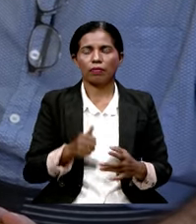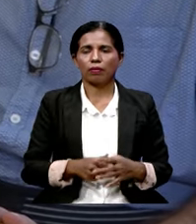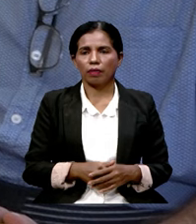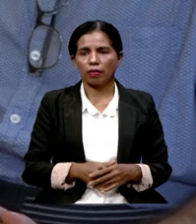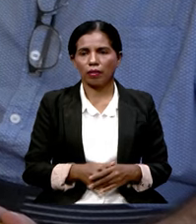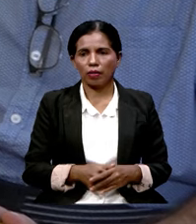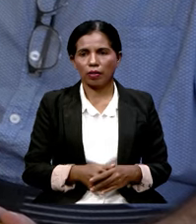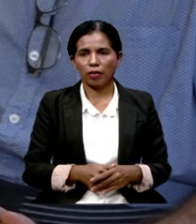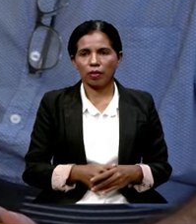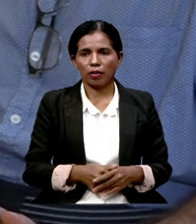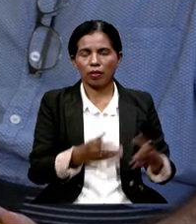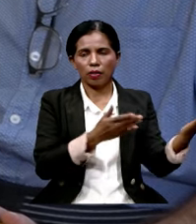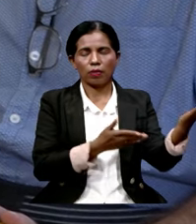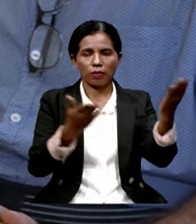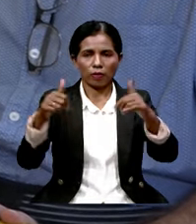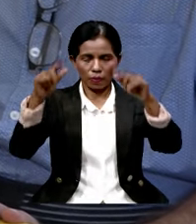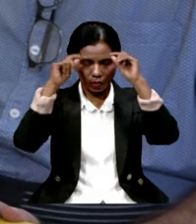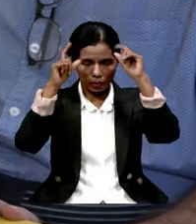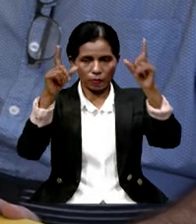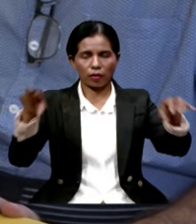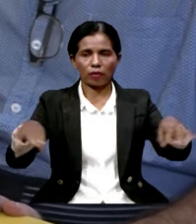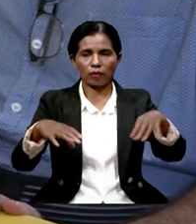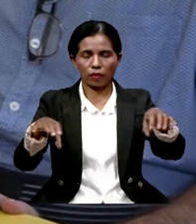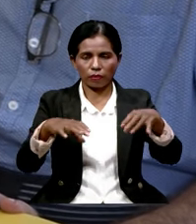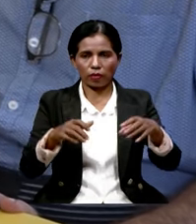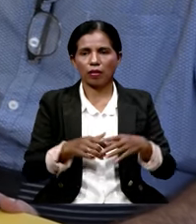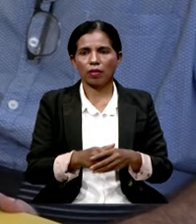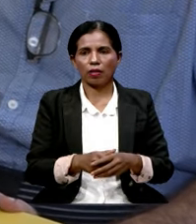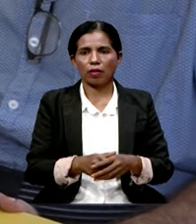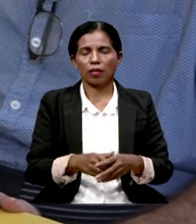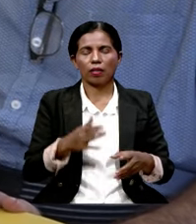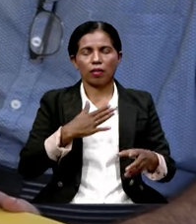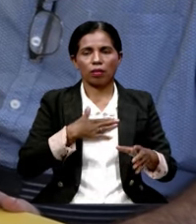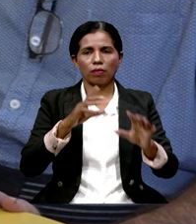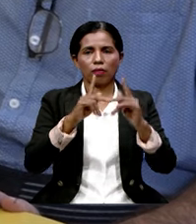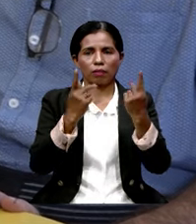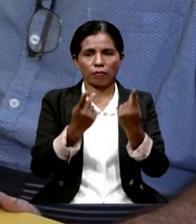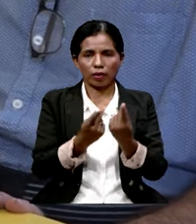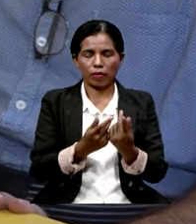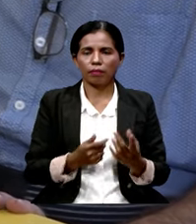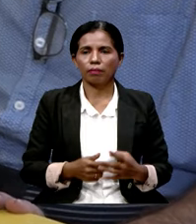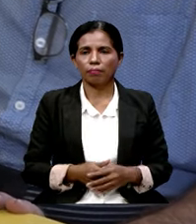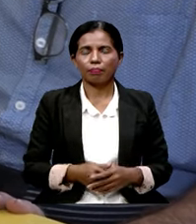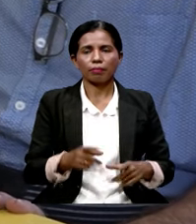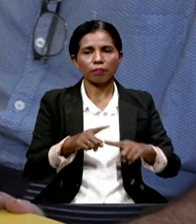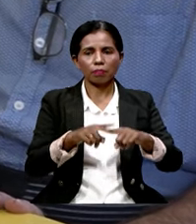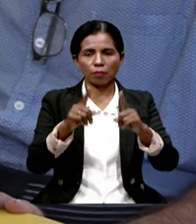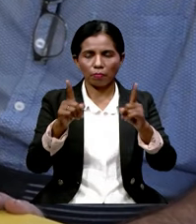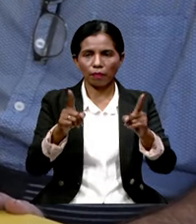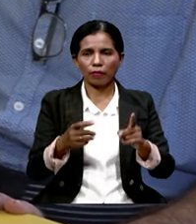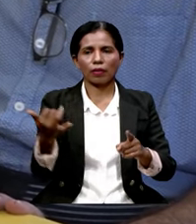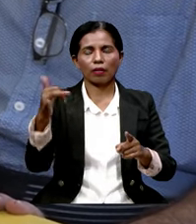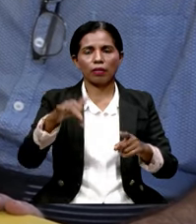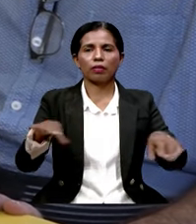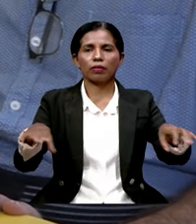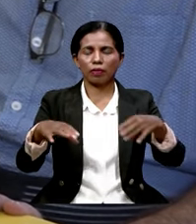a Kula Mai Timor, a seu serviço. E a Haunia Companhia. Mas bem, será